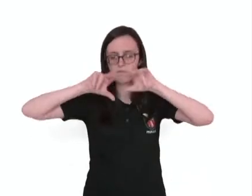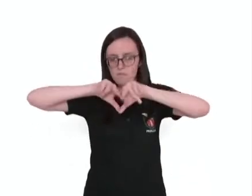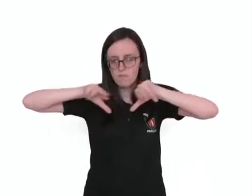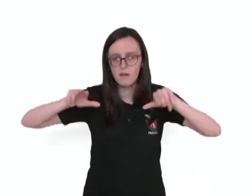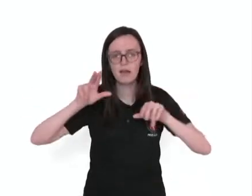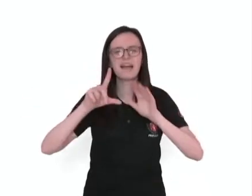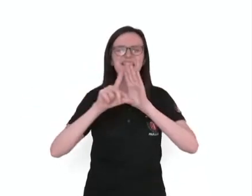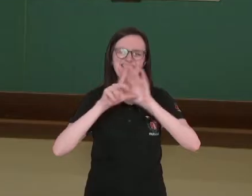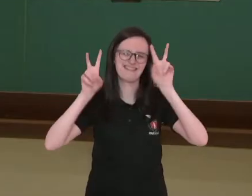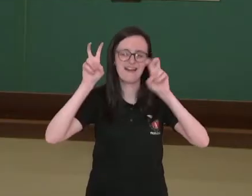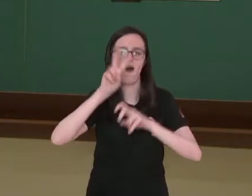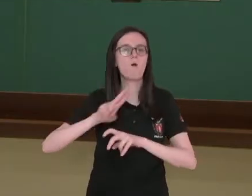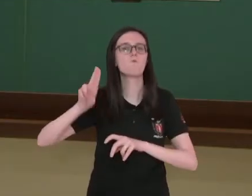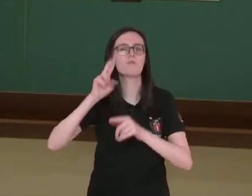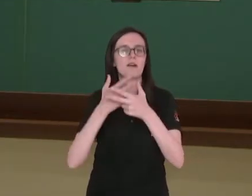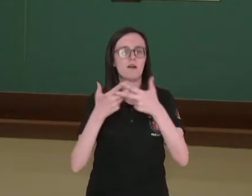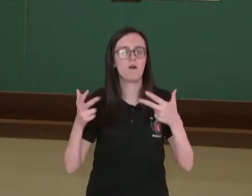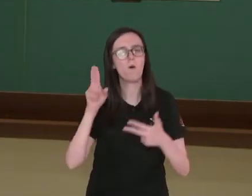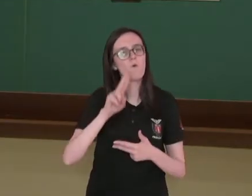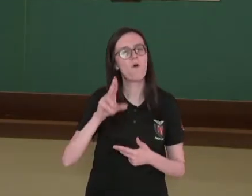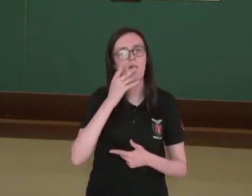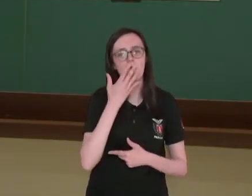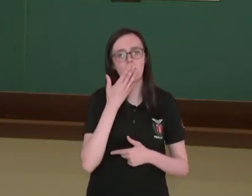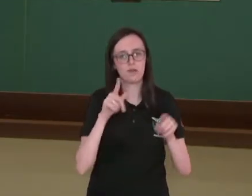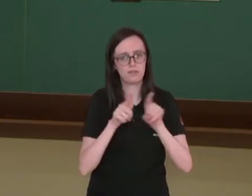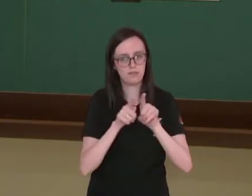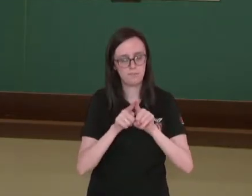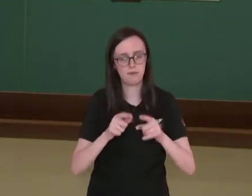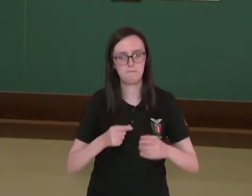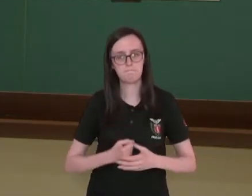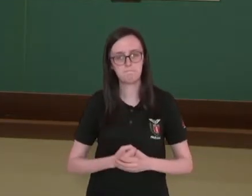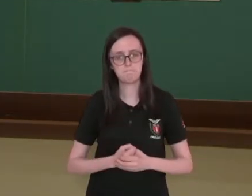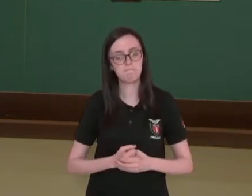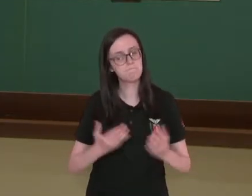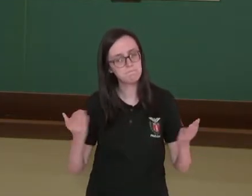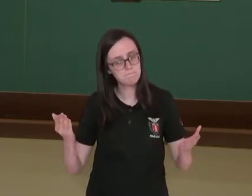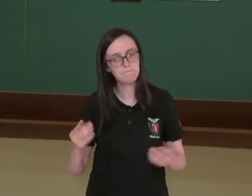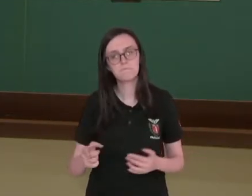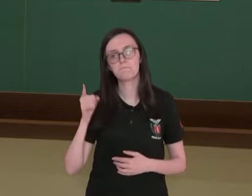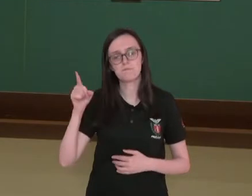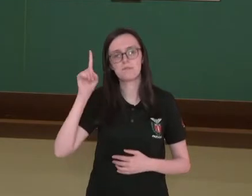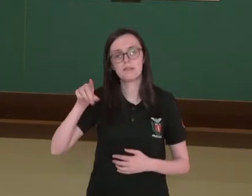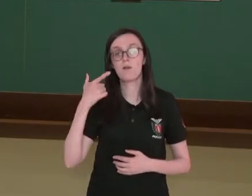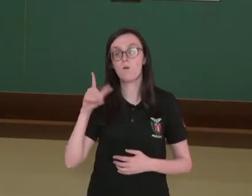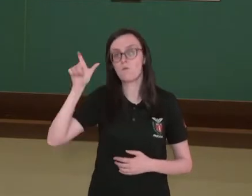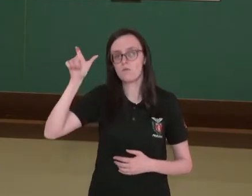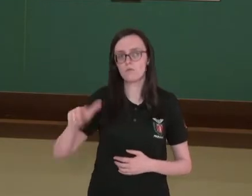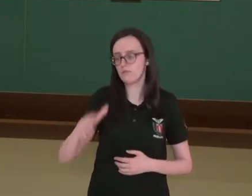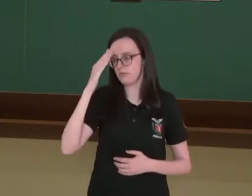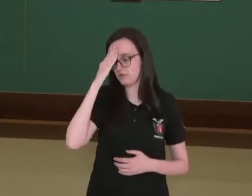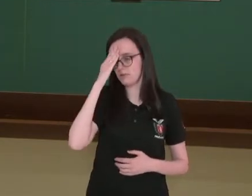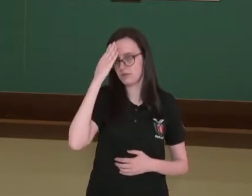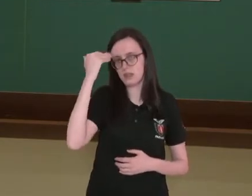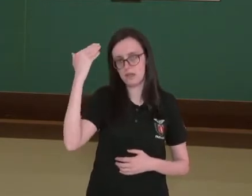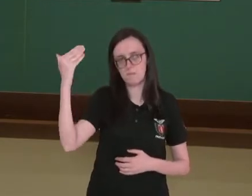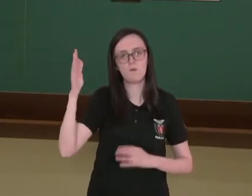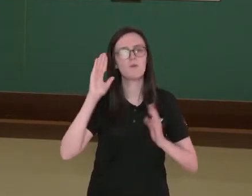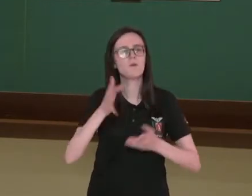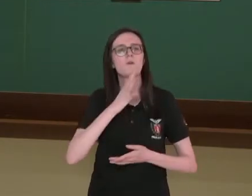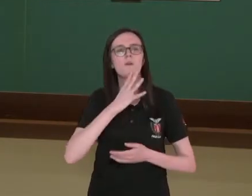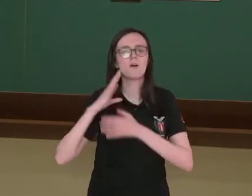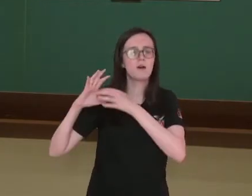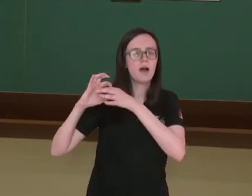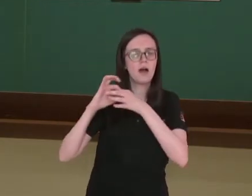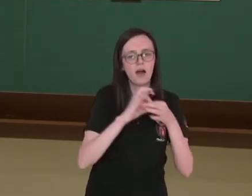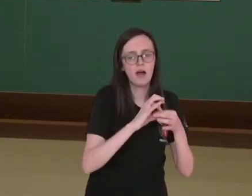do significado das cores, tá? Então, esse aí é um outro artista aí famoso, tá? Que tem esse contexto